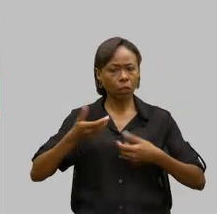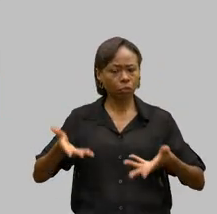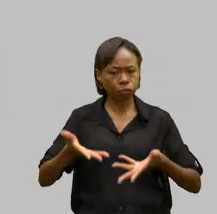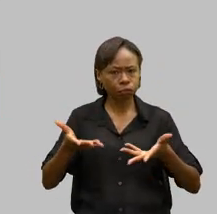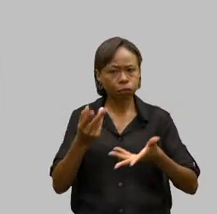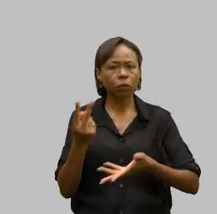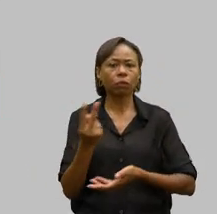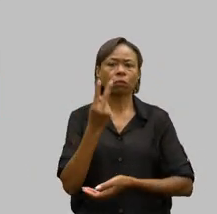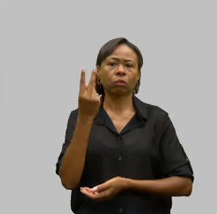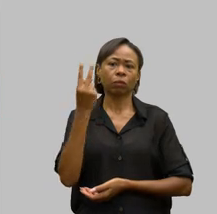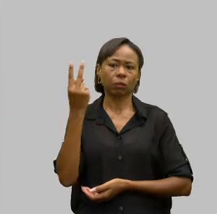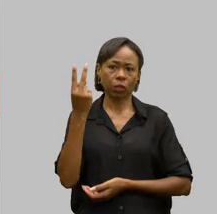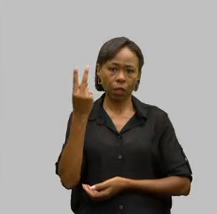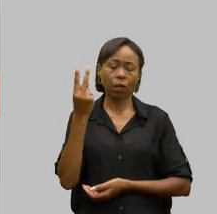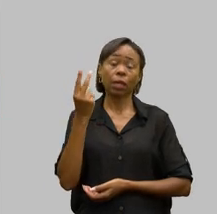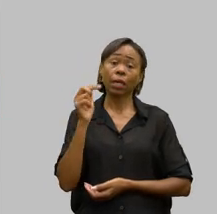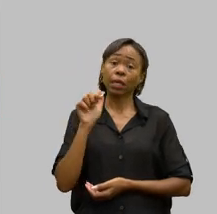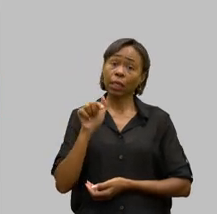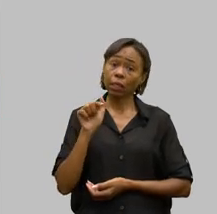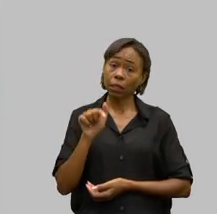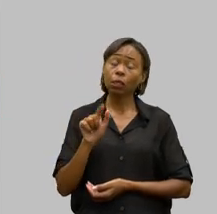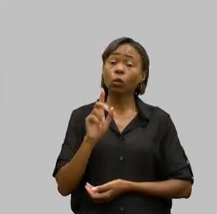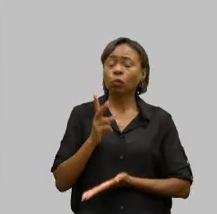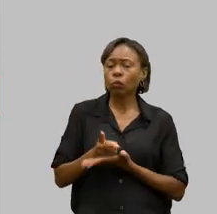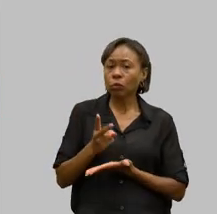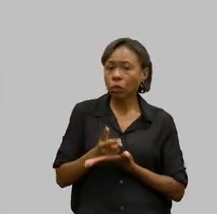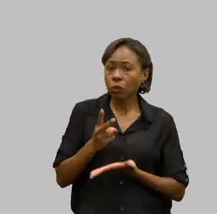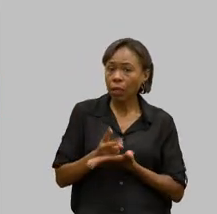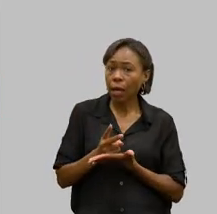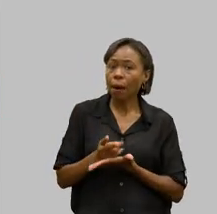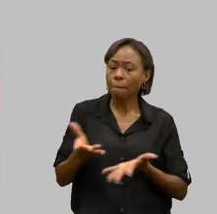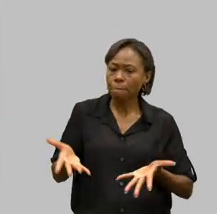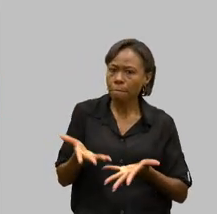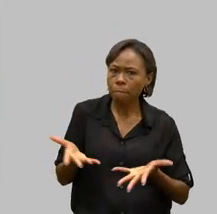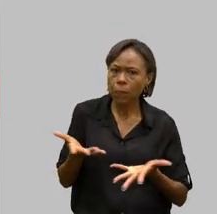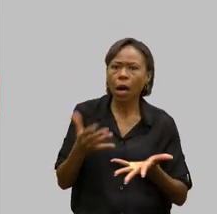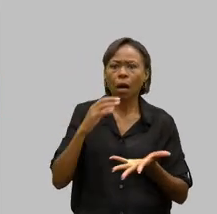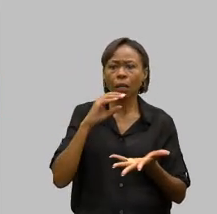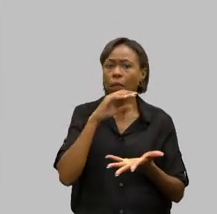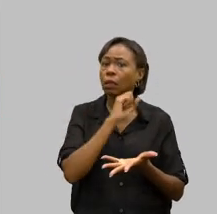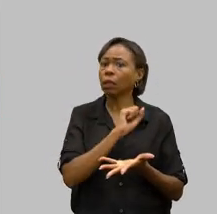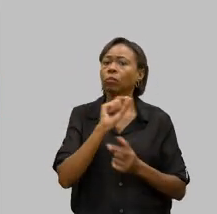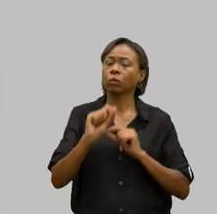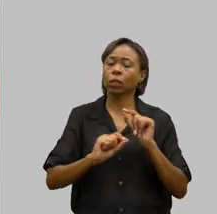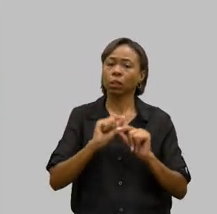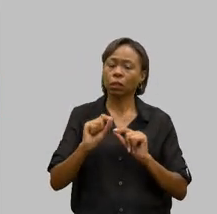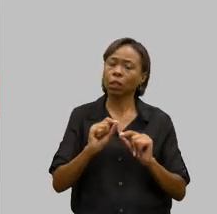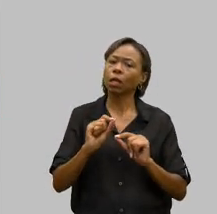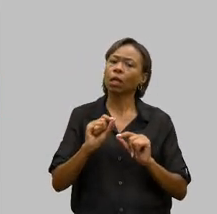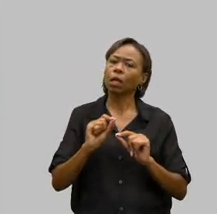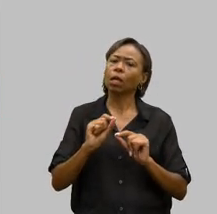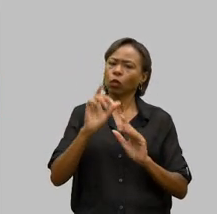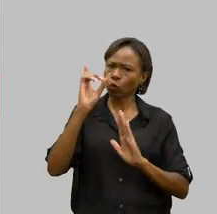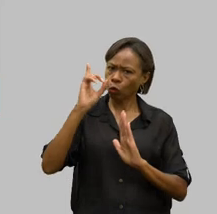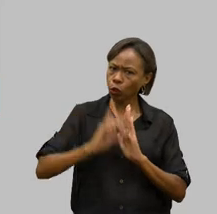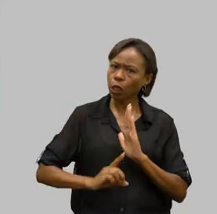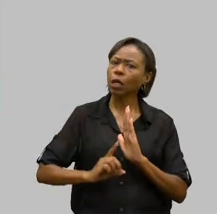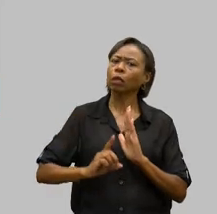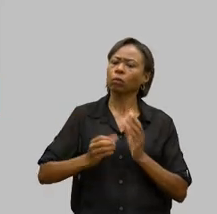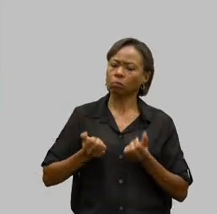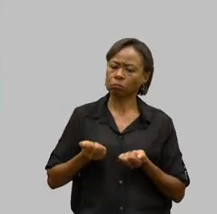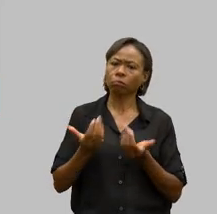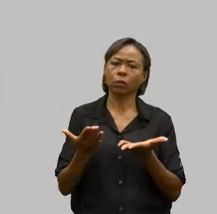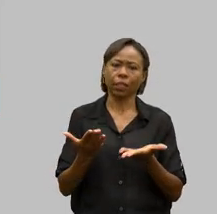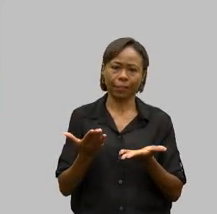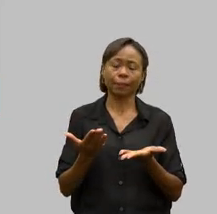dentro dessa linha a gente continuar acelerando para que a gente consiga pagar e honrar o que é de direito de todos eles,